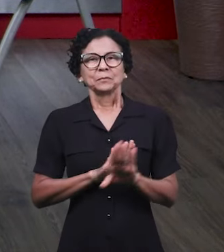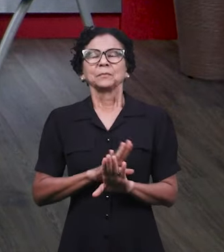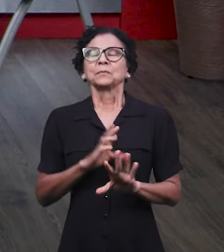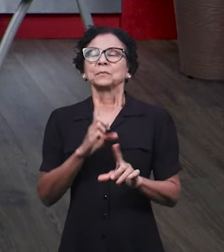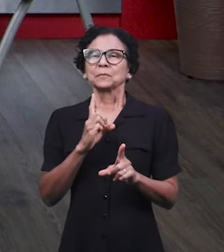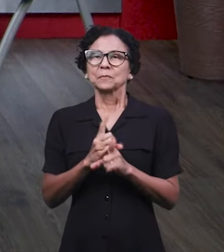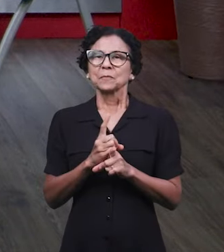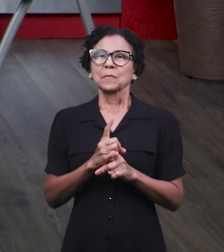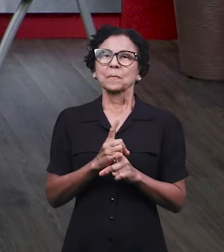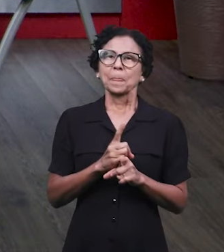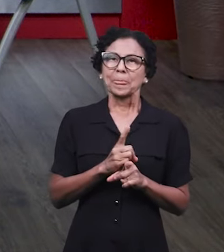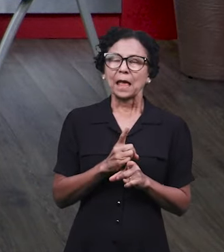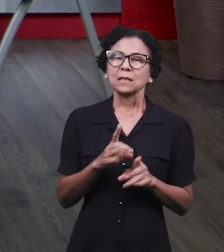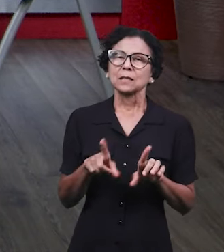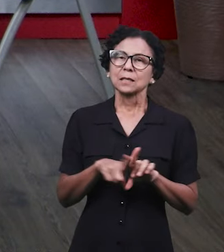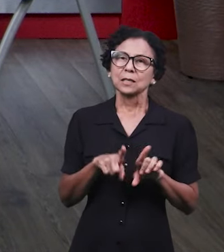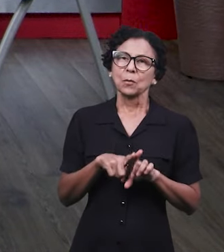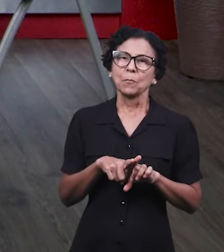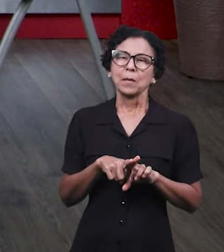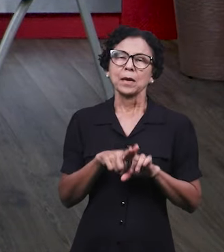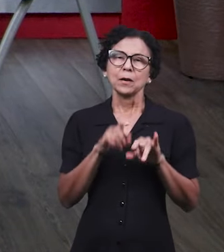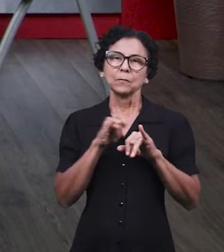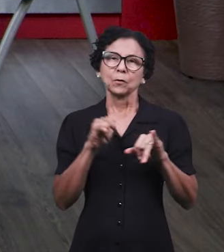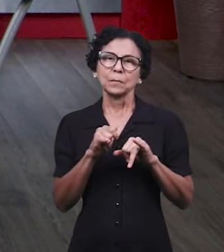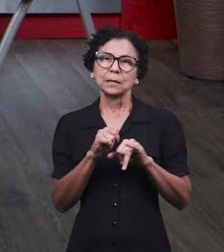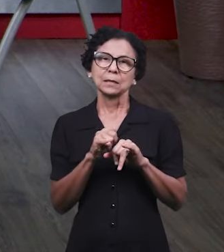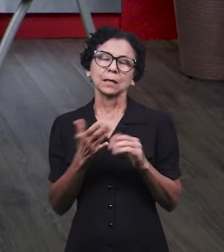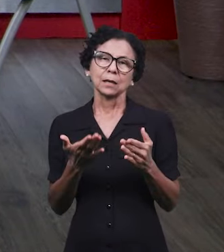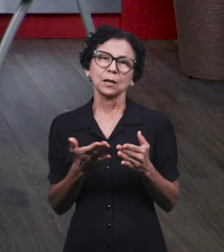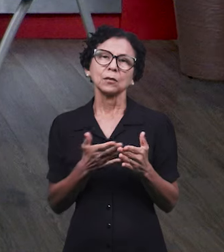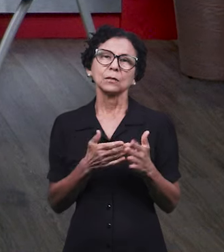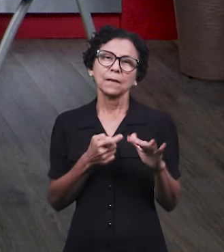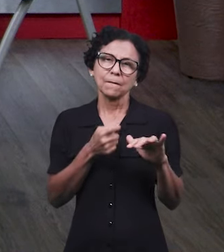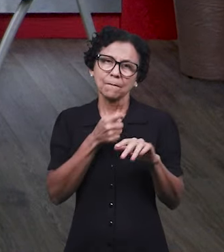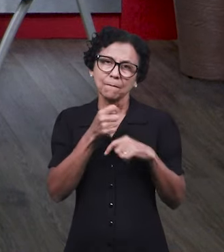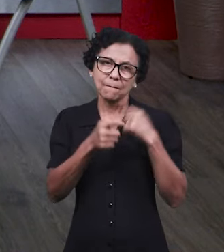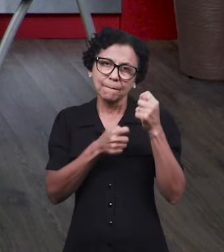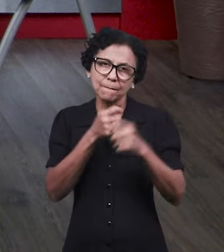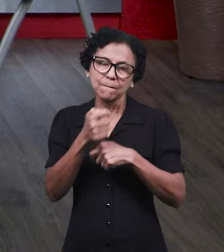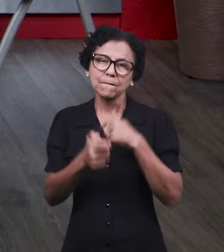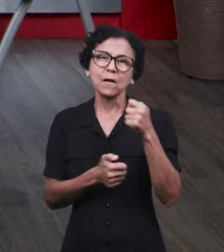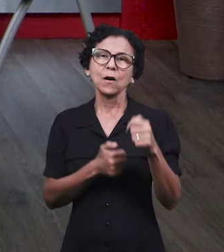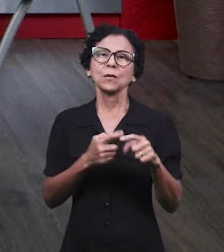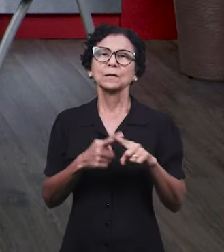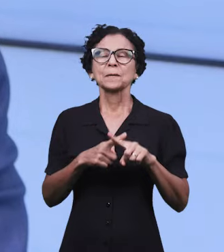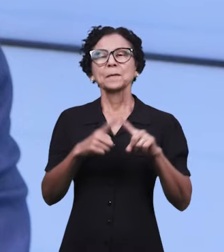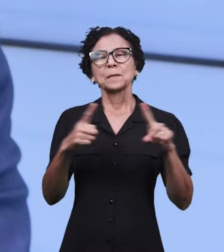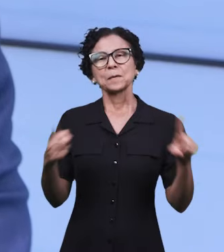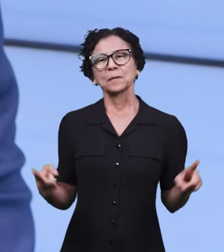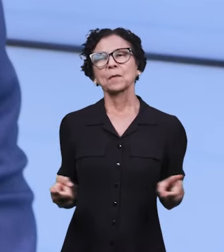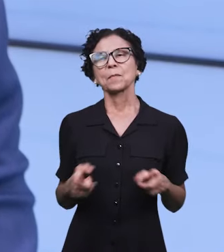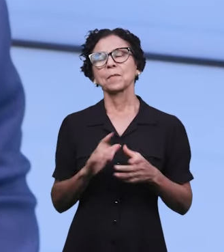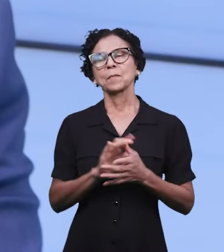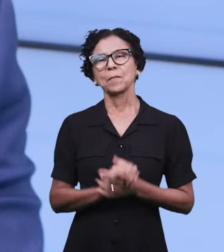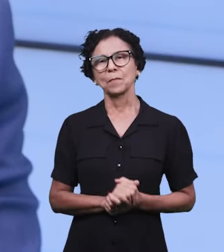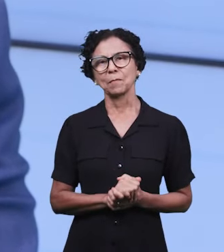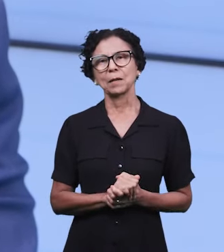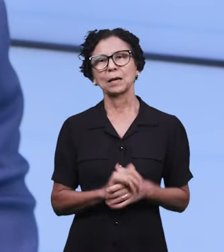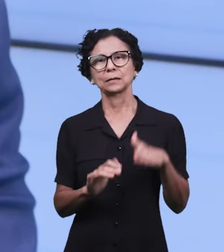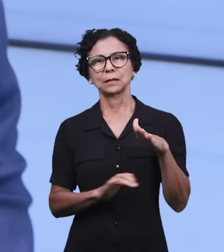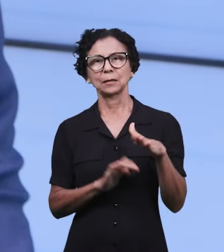pessoais por mais que existe alguns dados falsos também é possível você tentar a justiça o provedor é obrigado a te